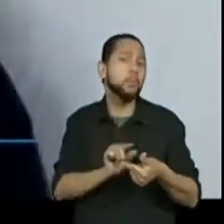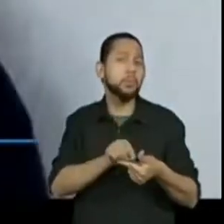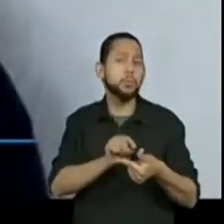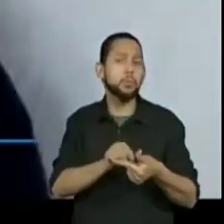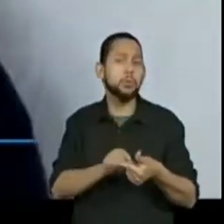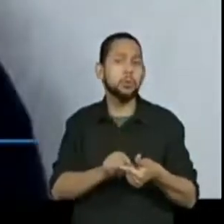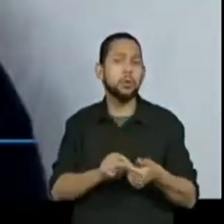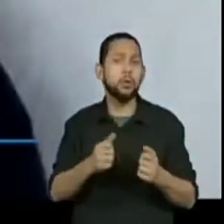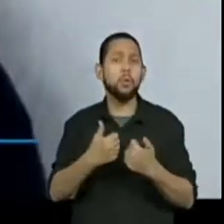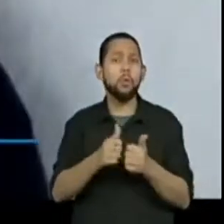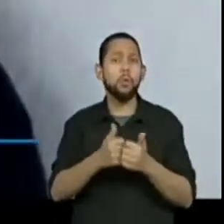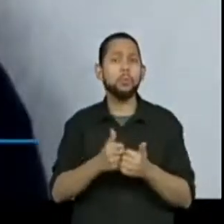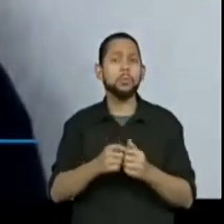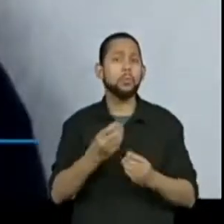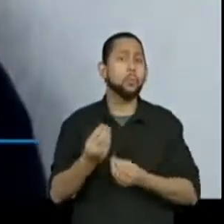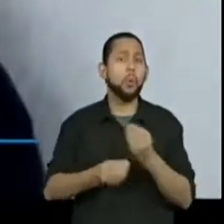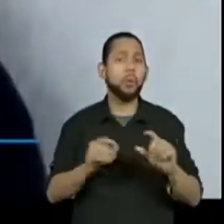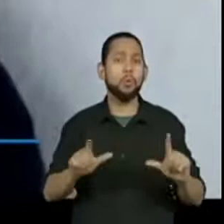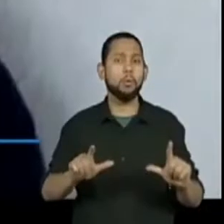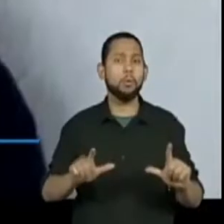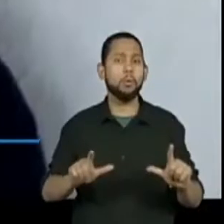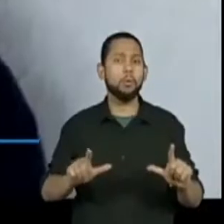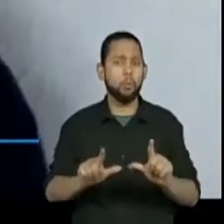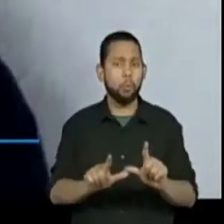Vamos lá?